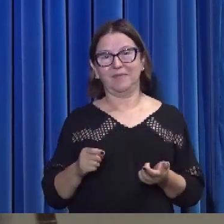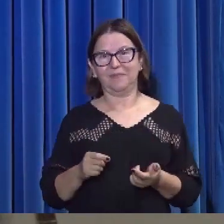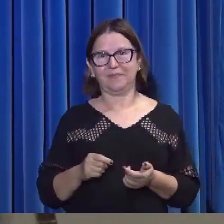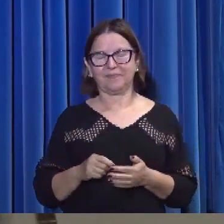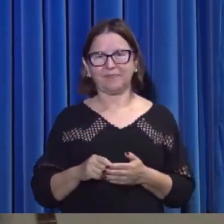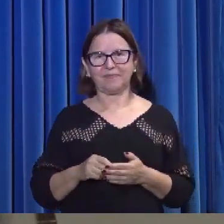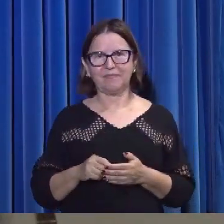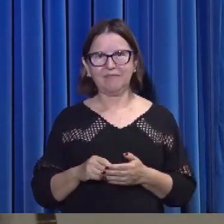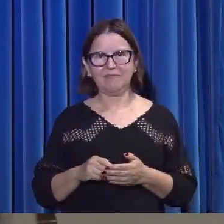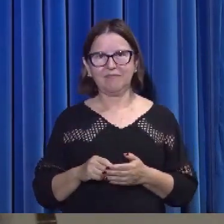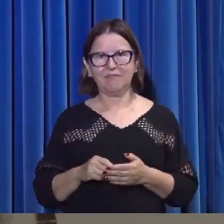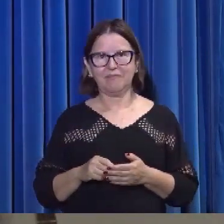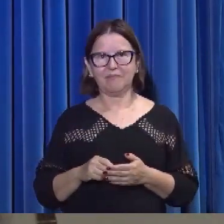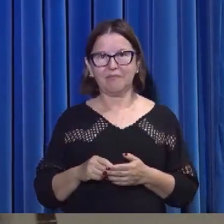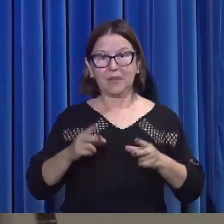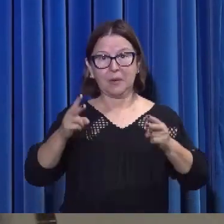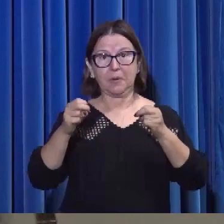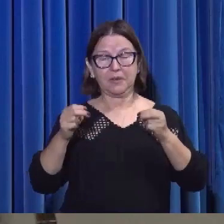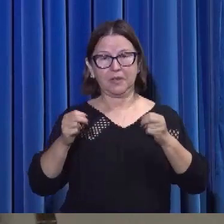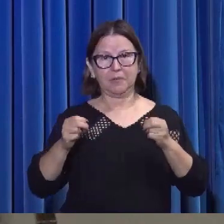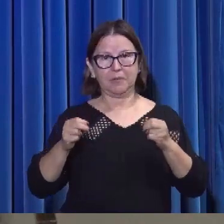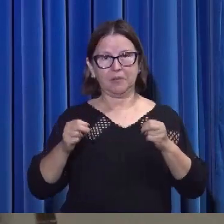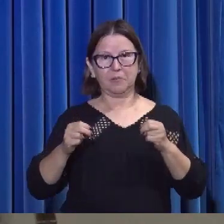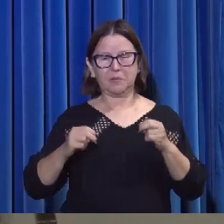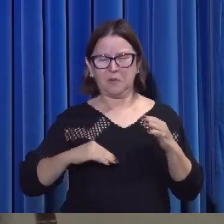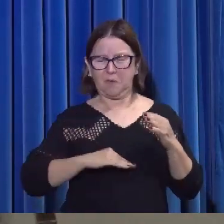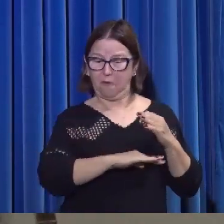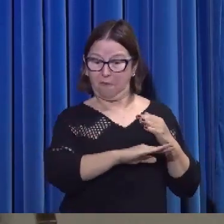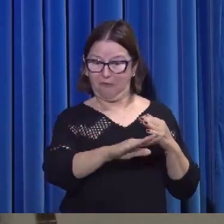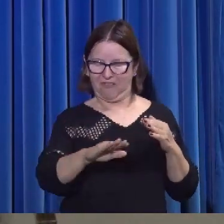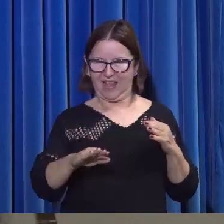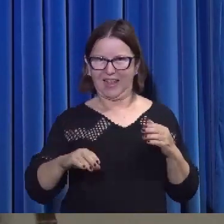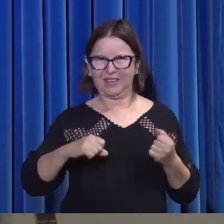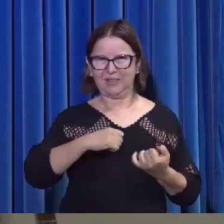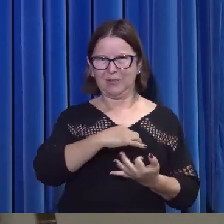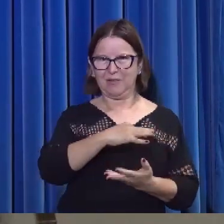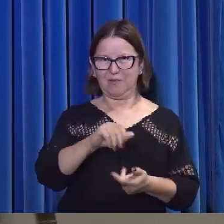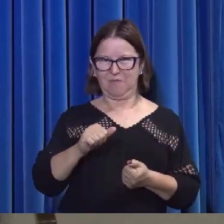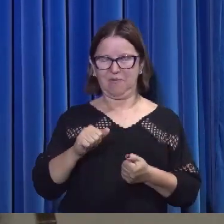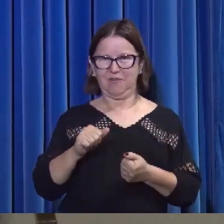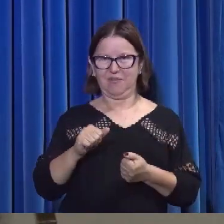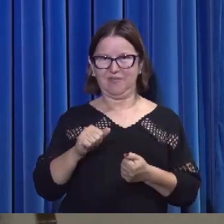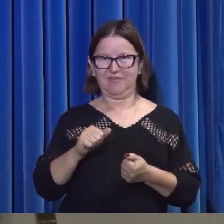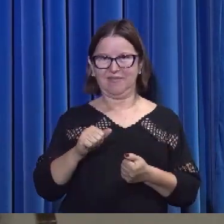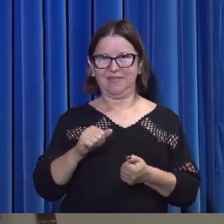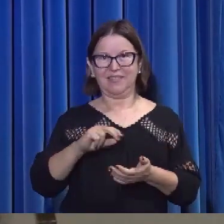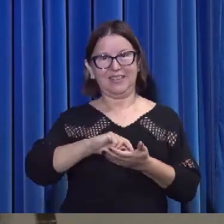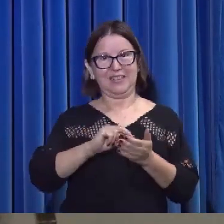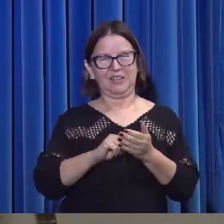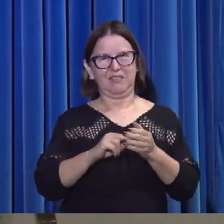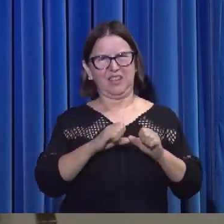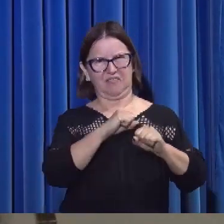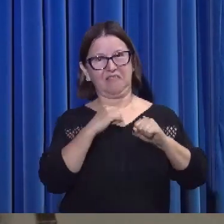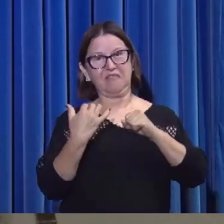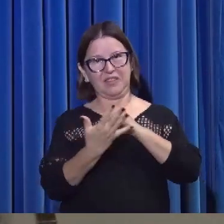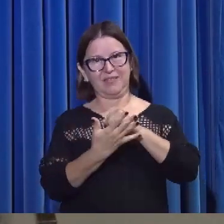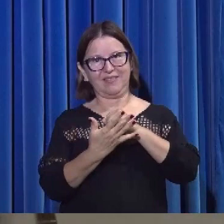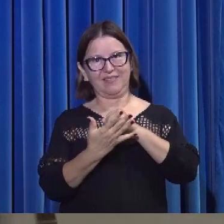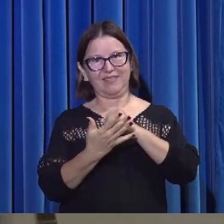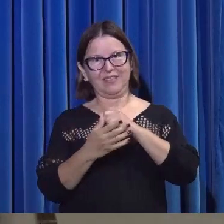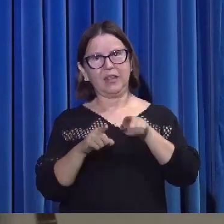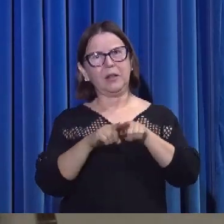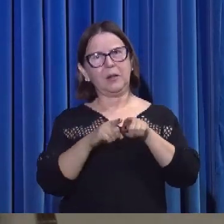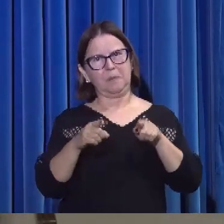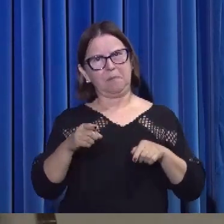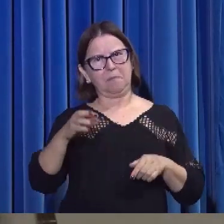Nós estamos vendo que o vale do mundo aí é um vírus. Agora, será que o Senhor está comigo